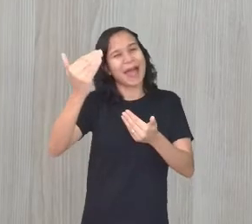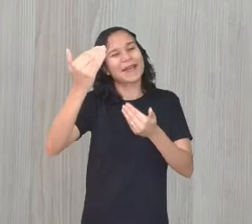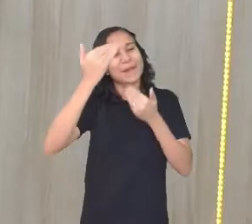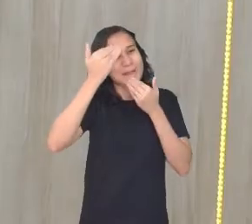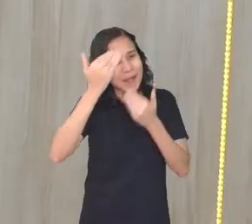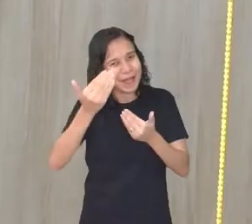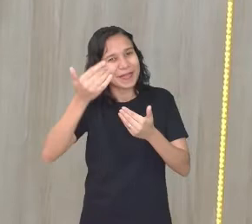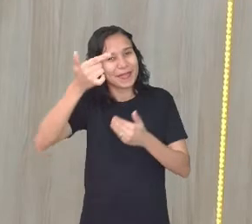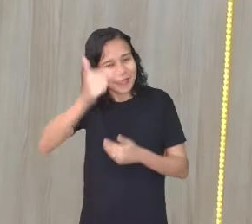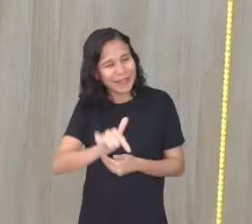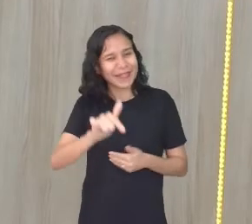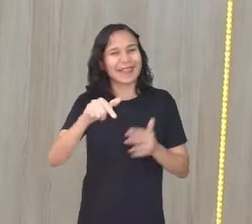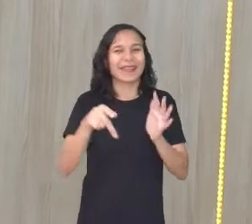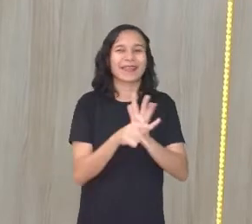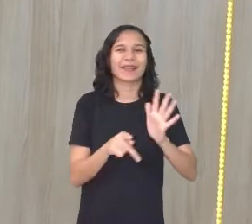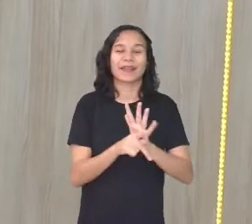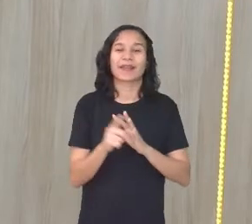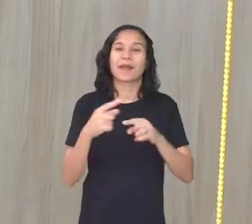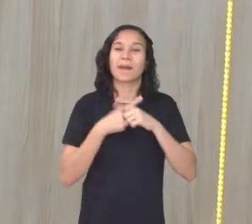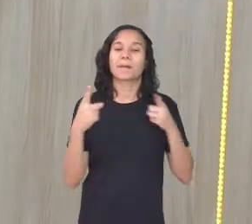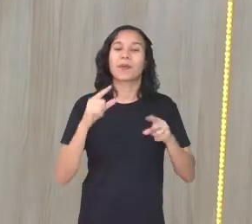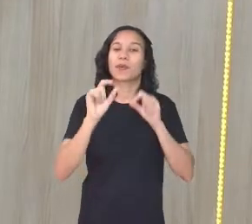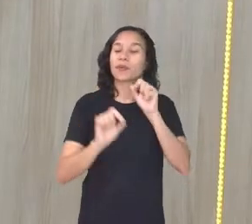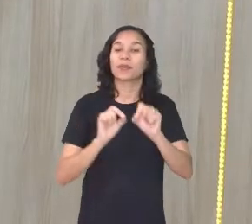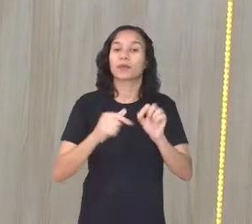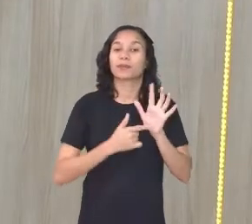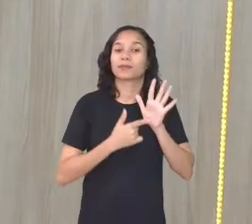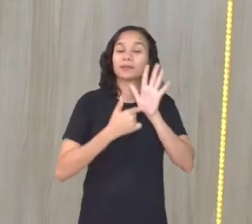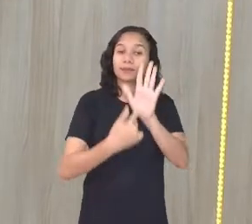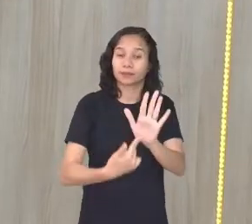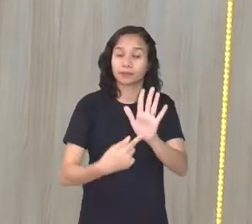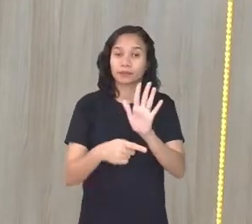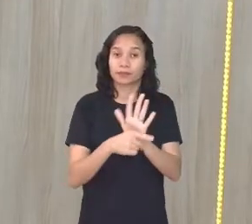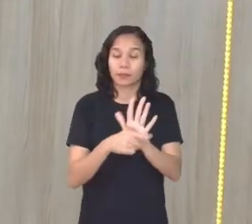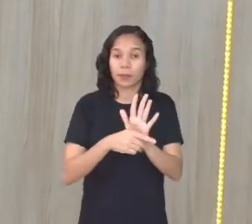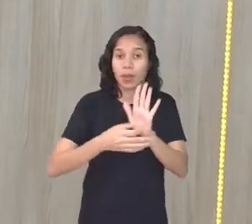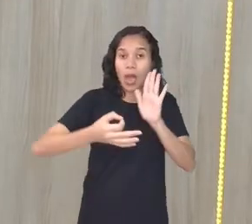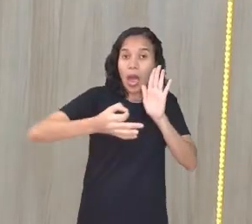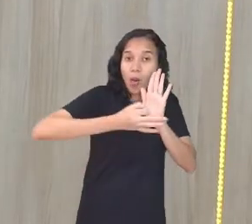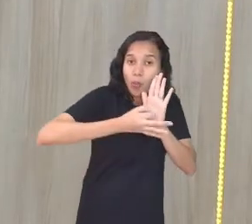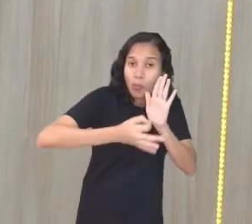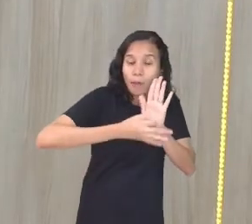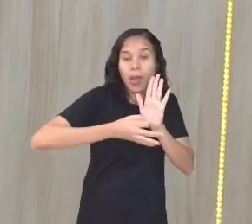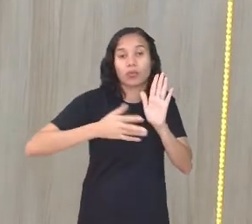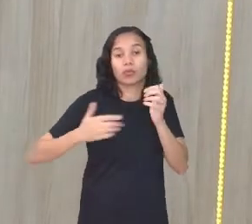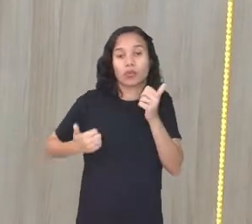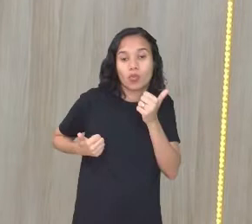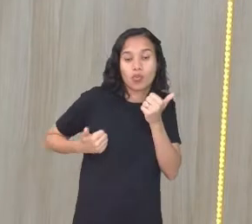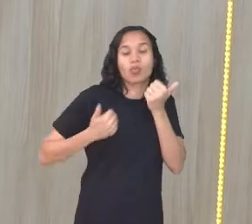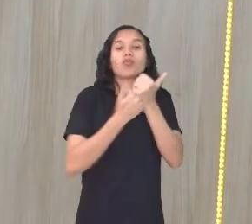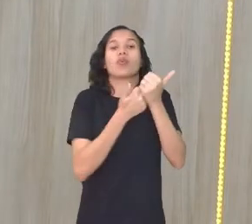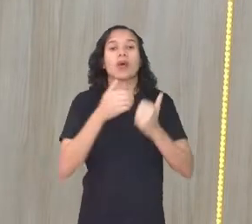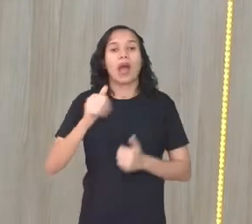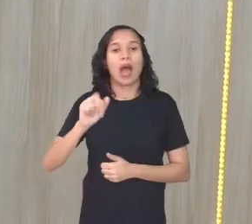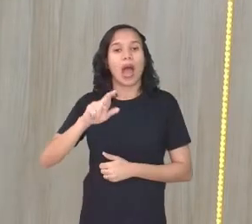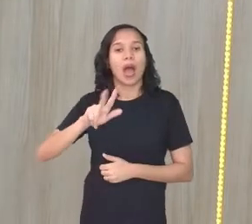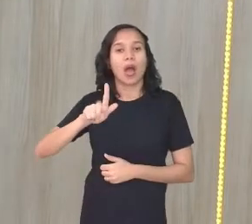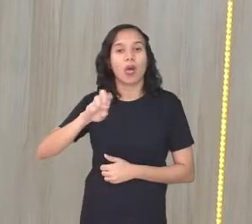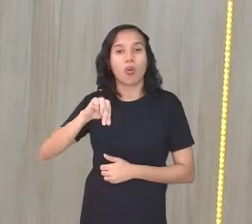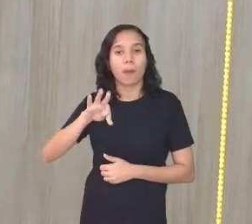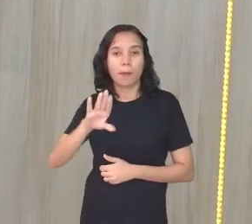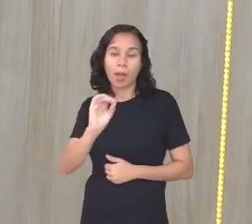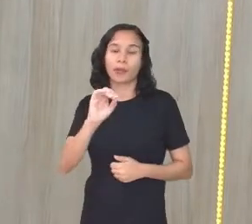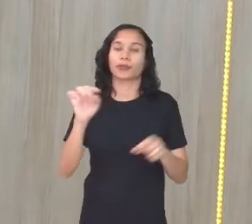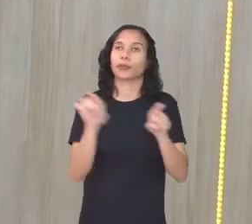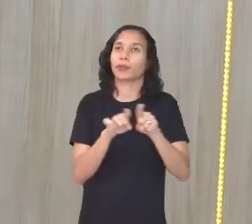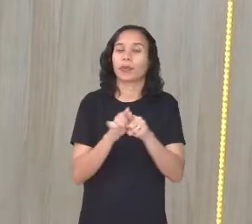agradecer daqui a pouco novamente, mas ela trouxe argumentos, ela trouxe dados,